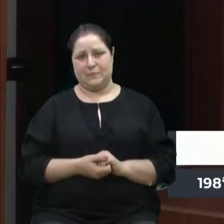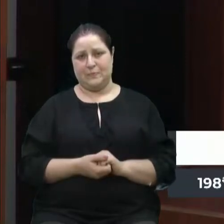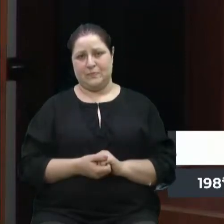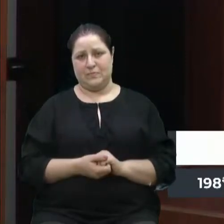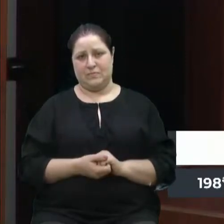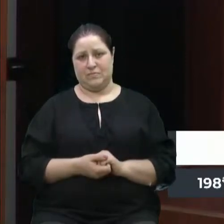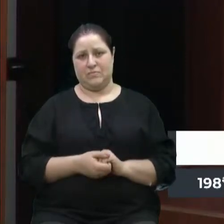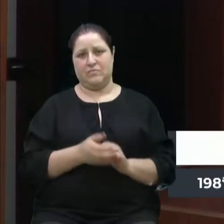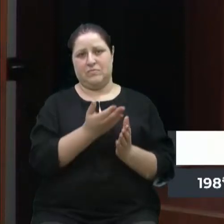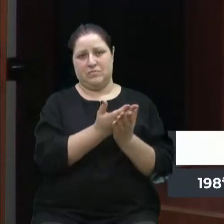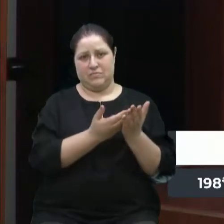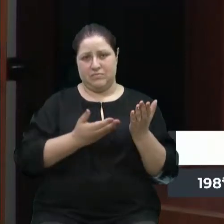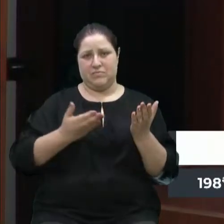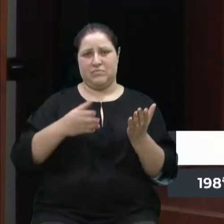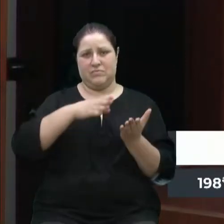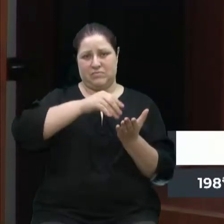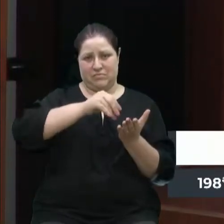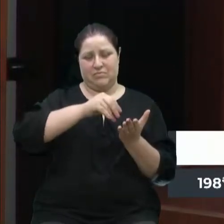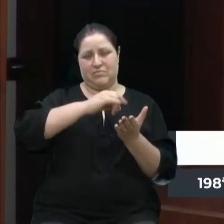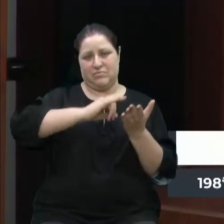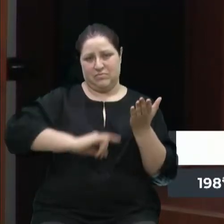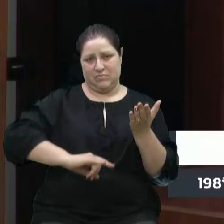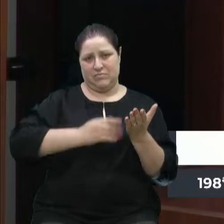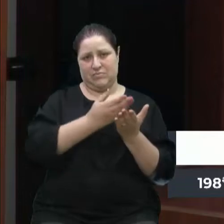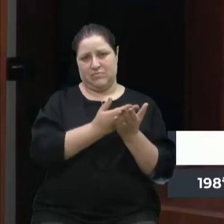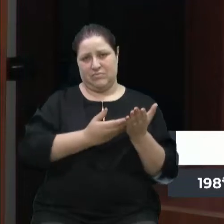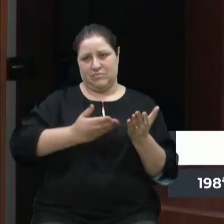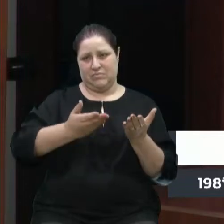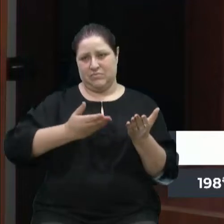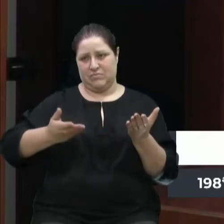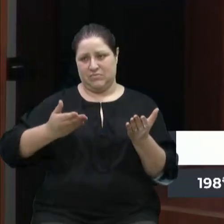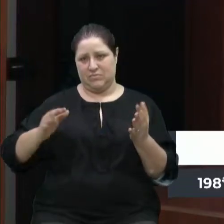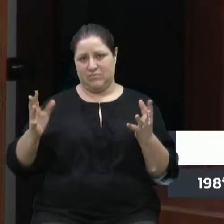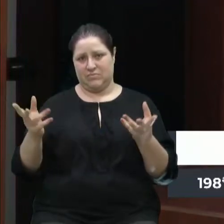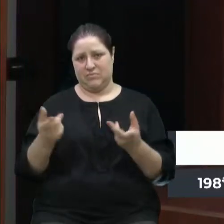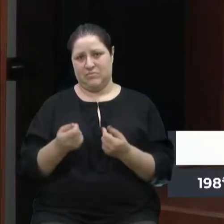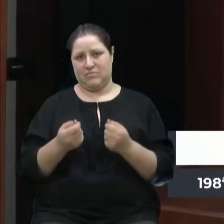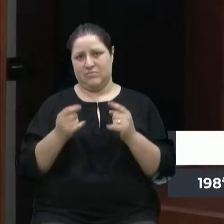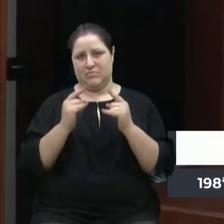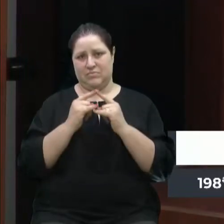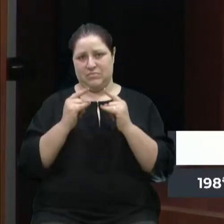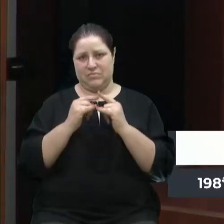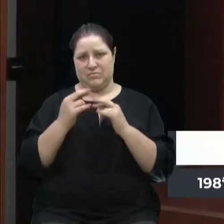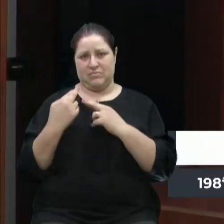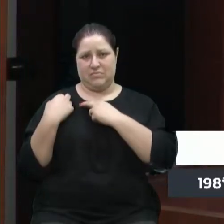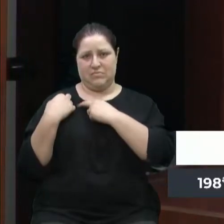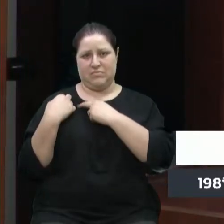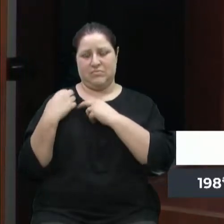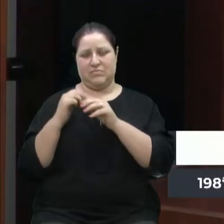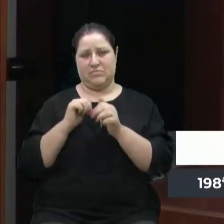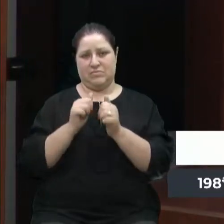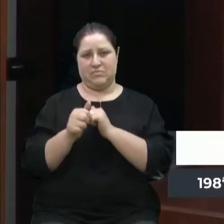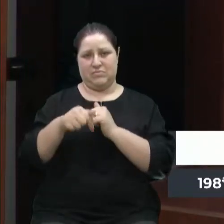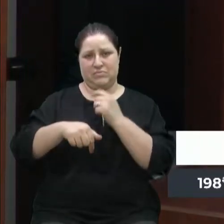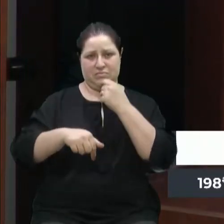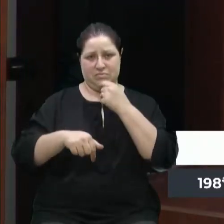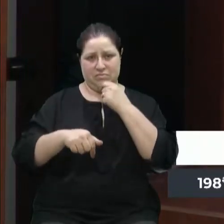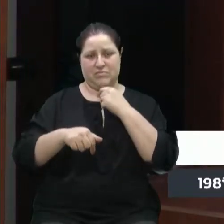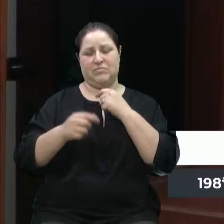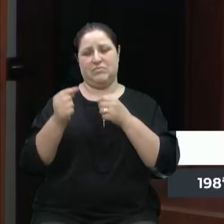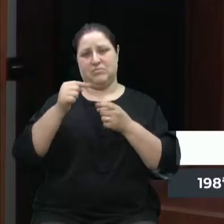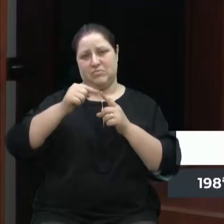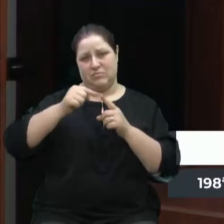Estamos encaminhando cópia desse documento também a todas as entidades responsáveis pelo esporte na cidade de Caxias do Sul, a fim de mobilizarmos